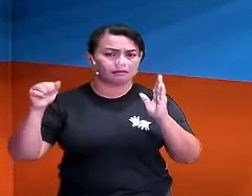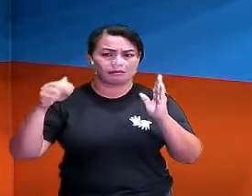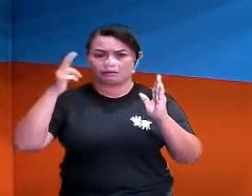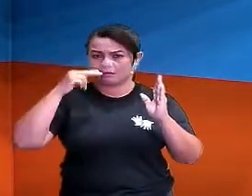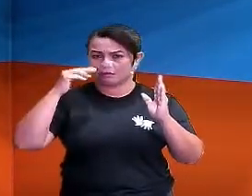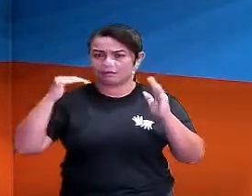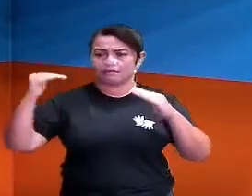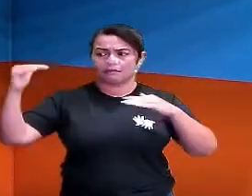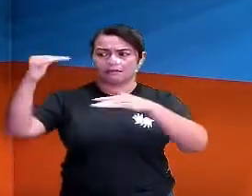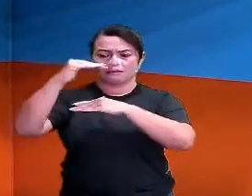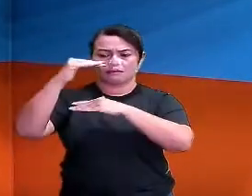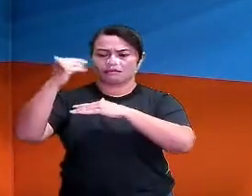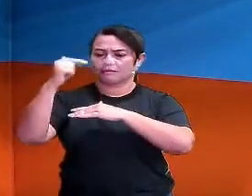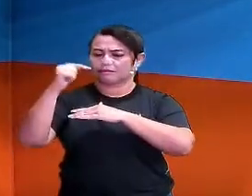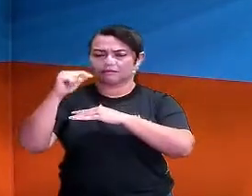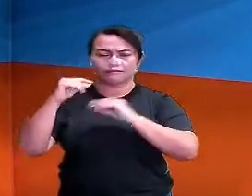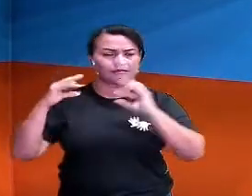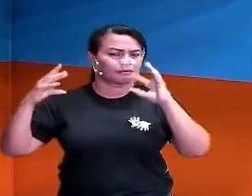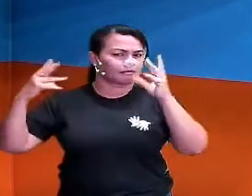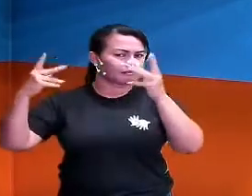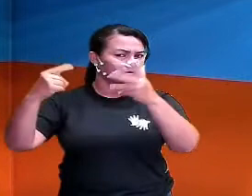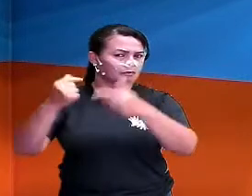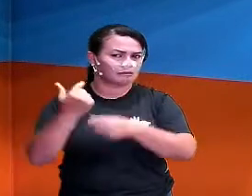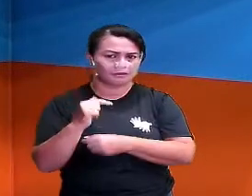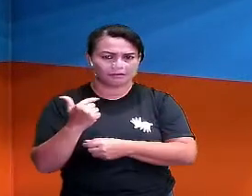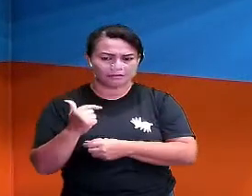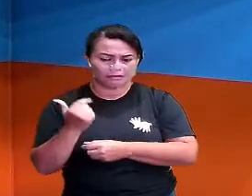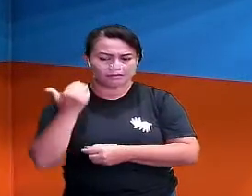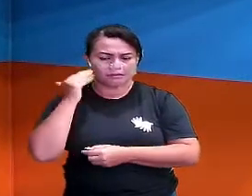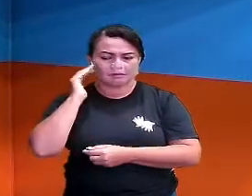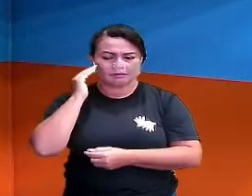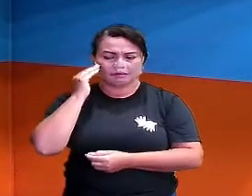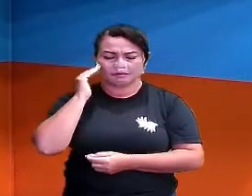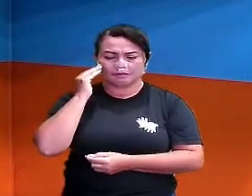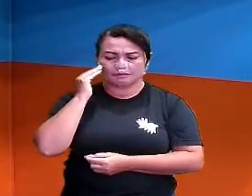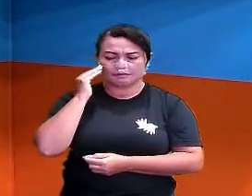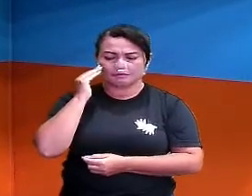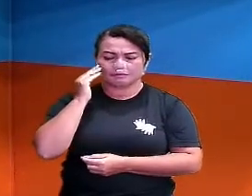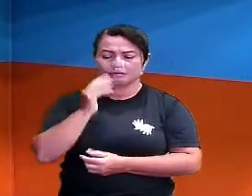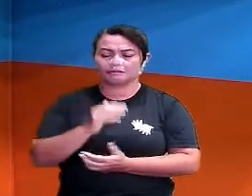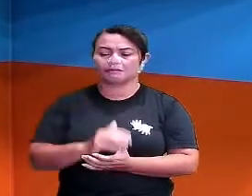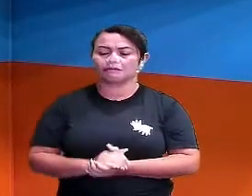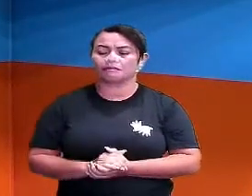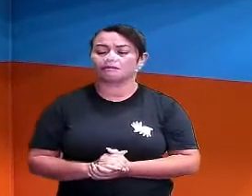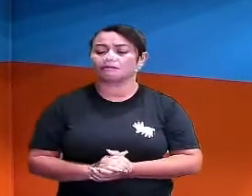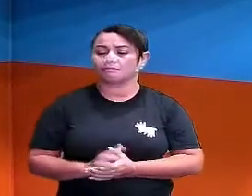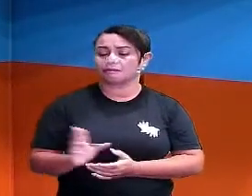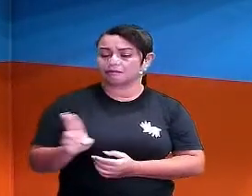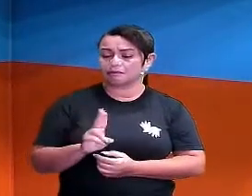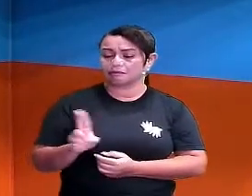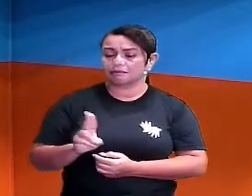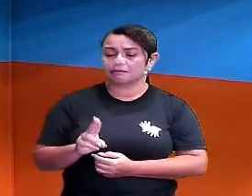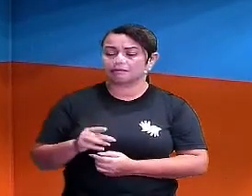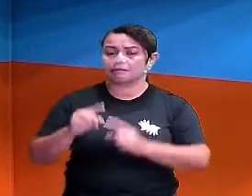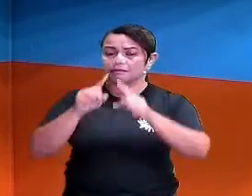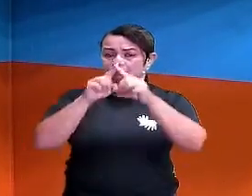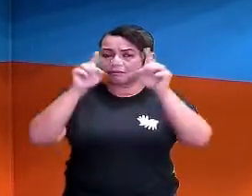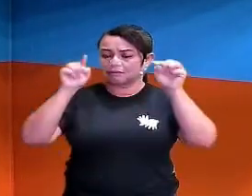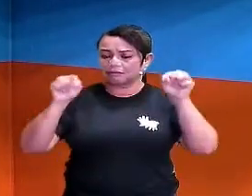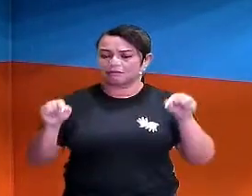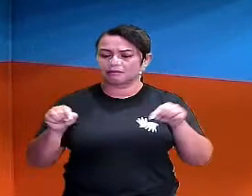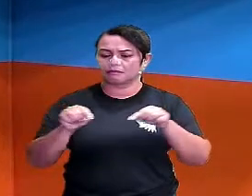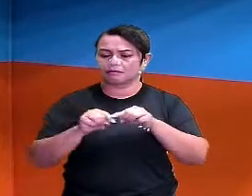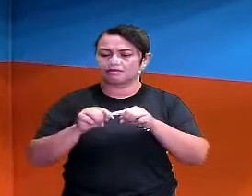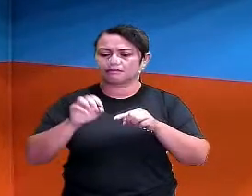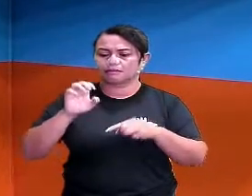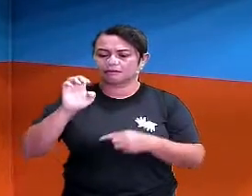eles têm a mesma medida, mas não tem todas as medidas, né, congruentes. Então, aqui, o retângulo, ele é